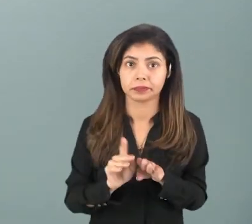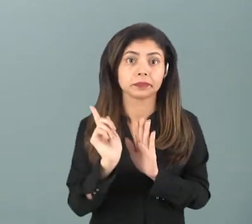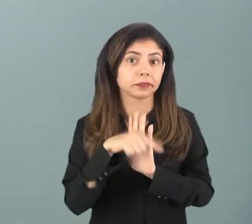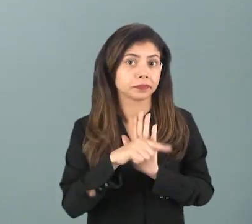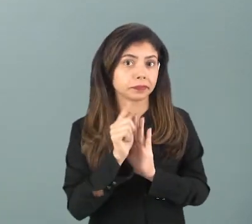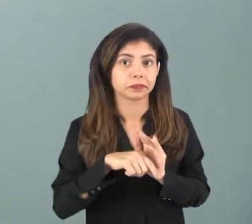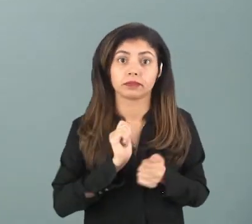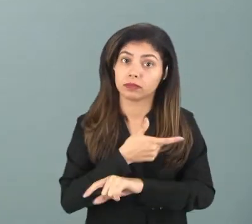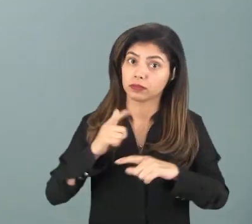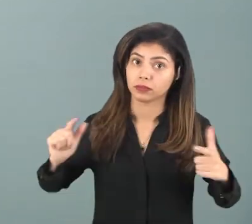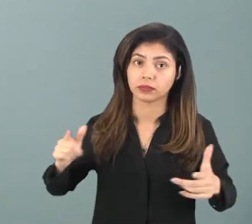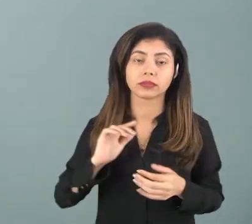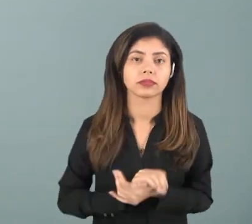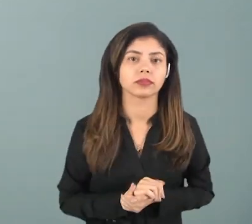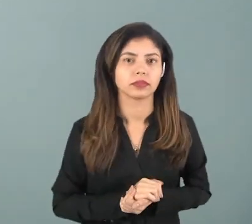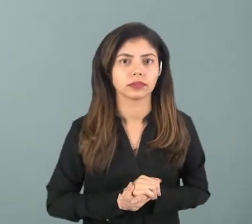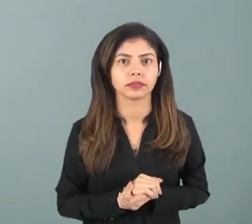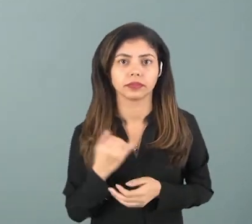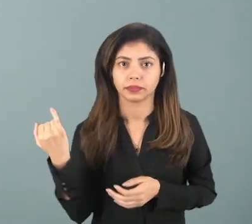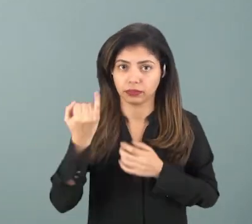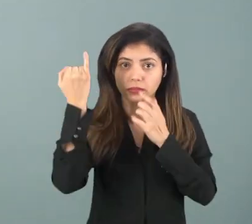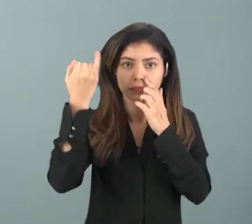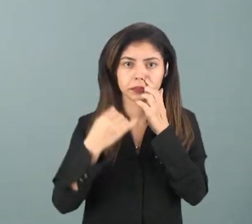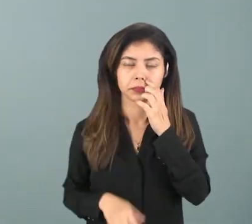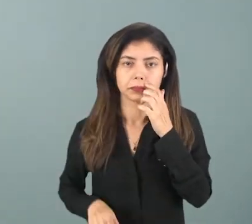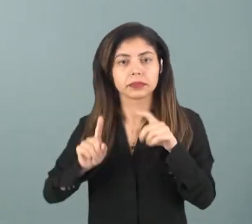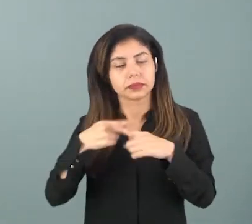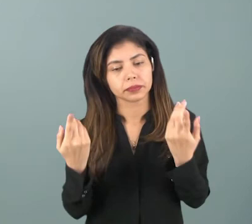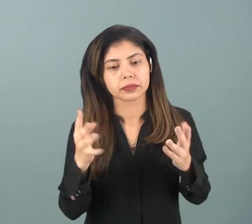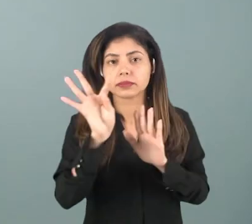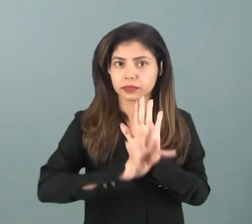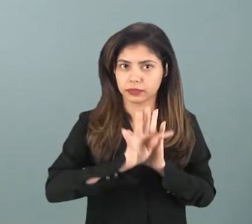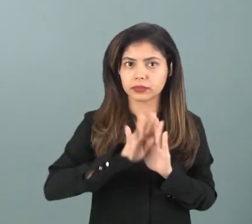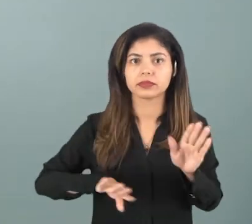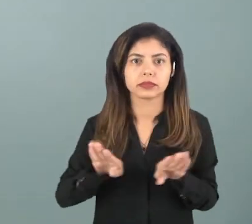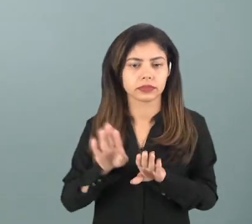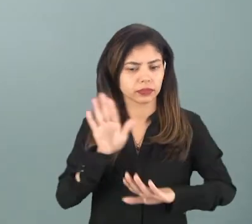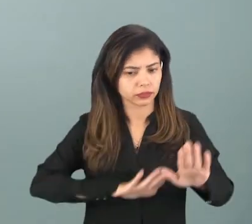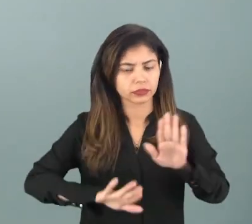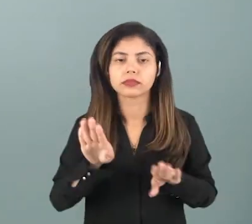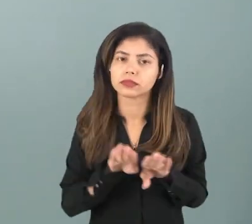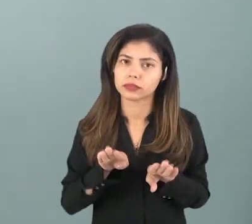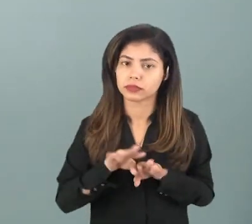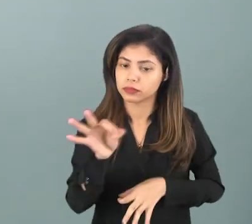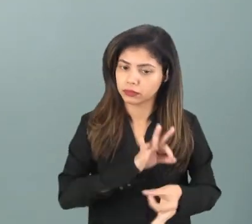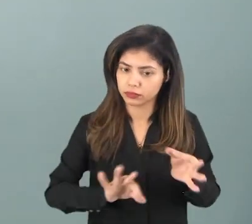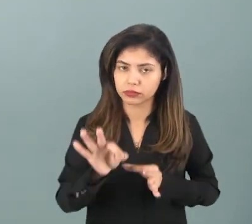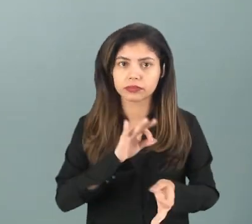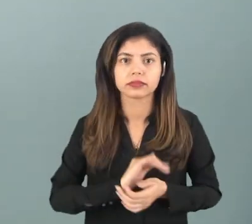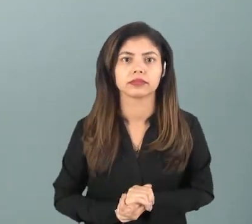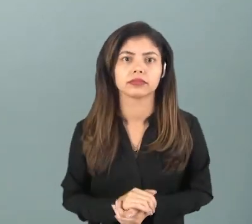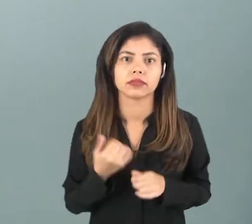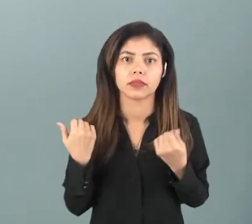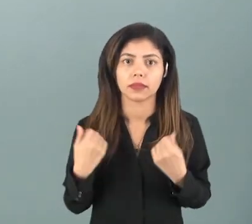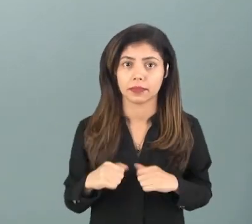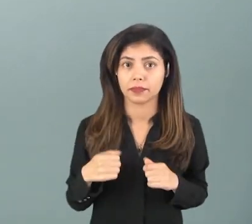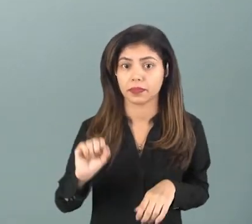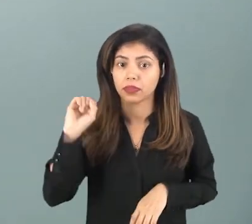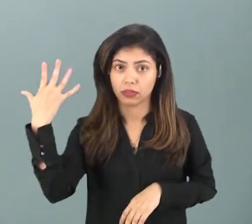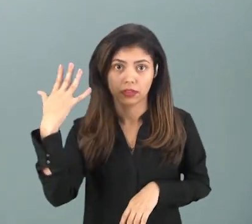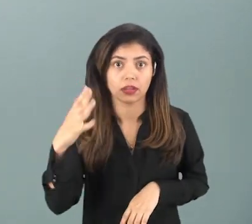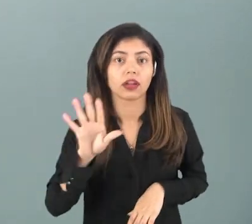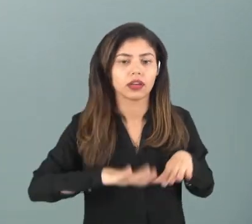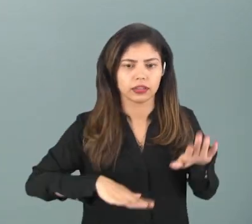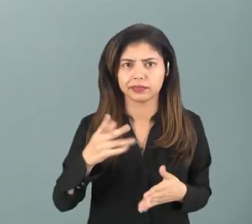porque é um gênero de grande importância. Mas é um texto que a gente tem que ter cuidado na maneira como a gente está organizando, para a gente não